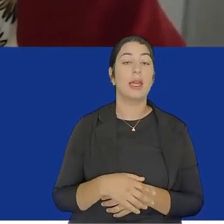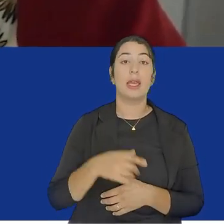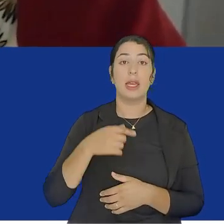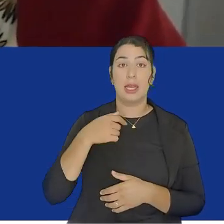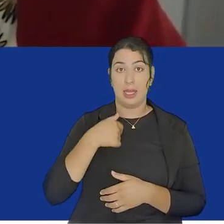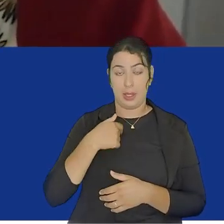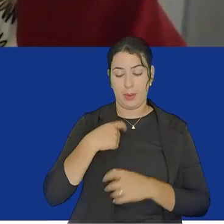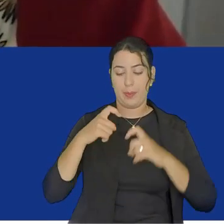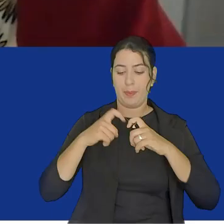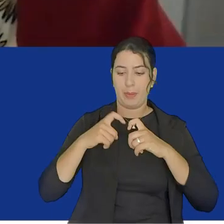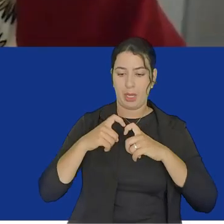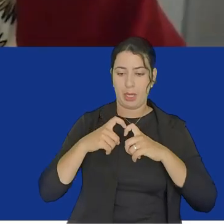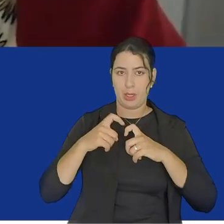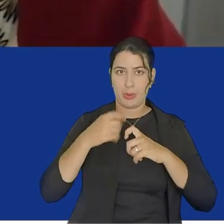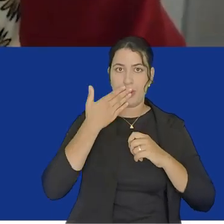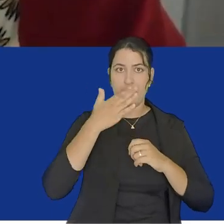um médico pediatra